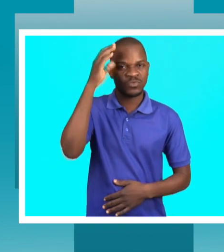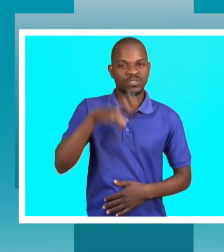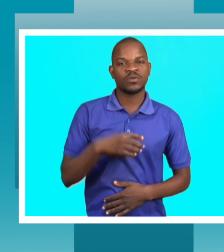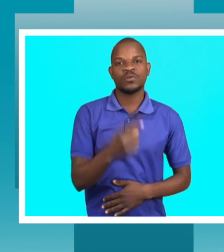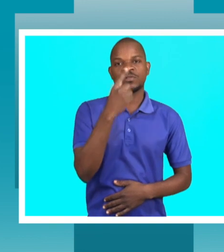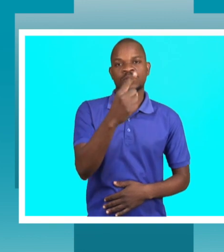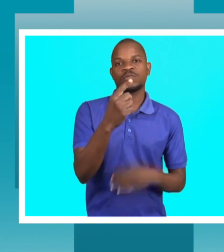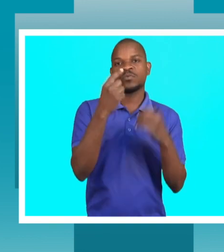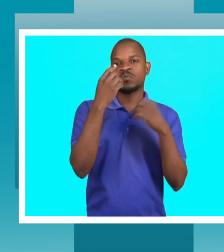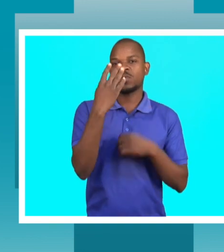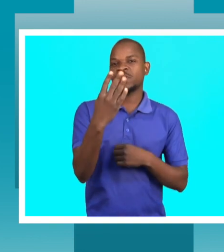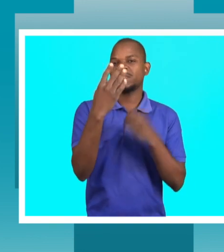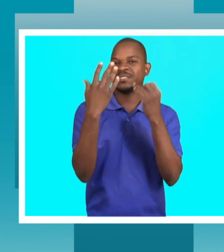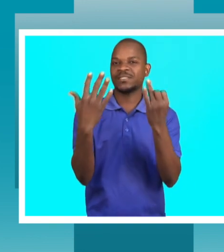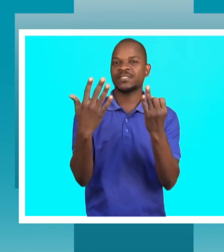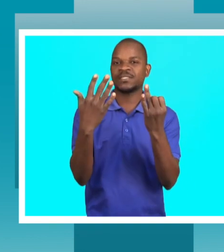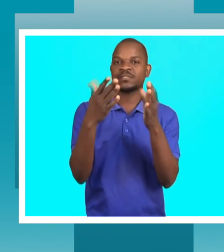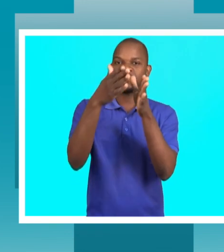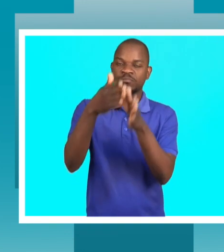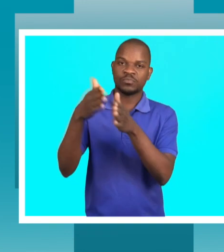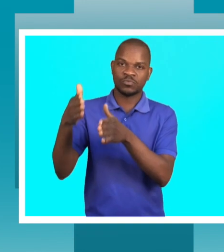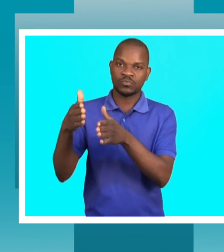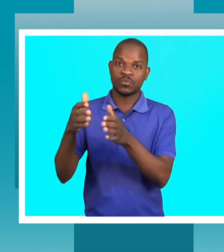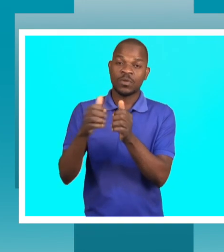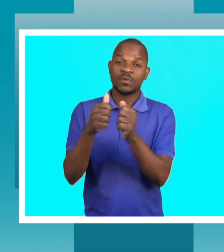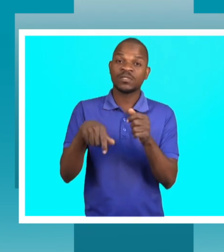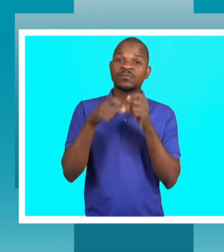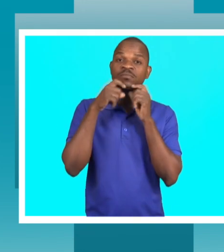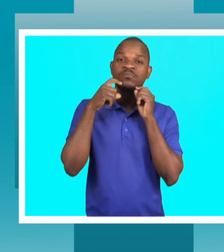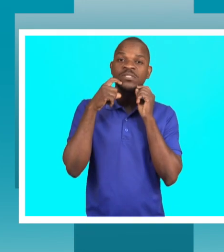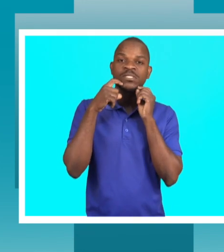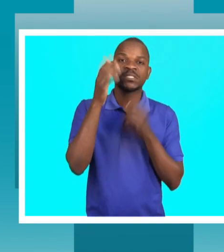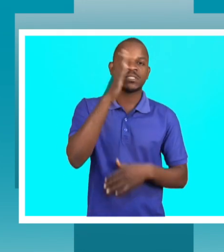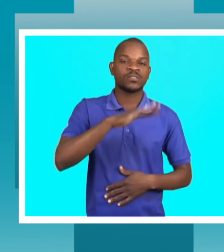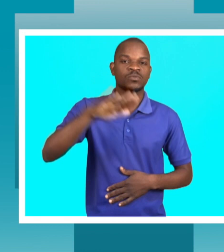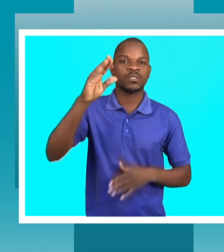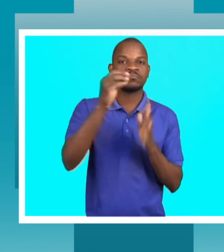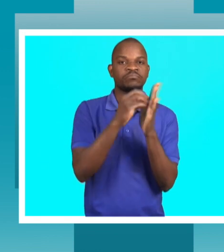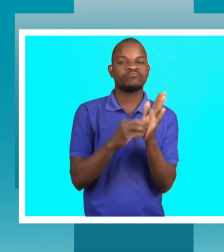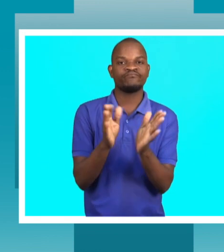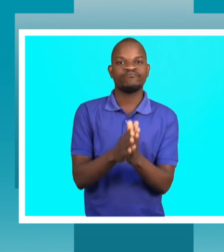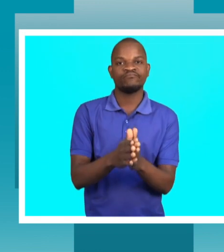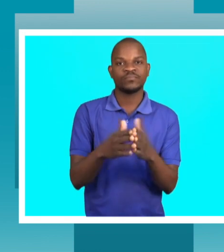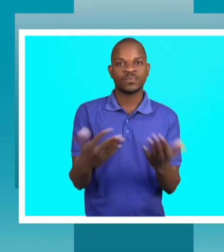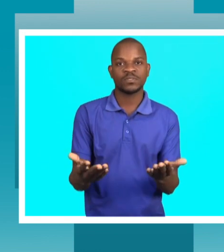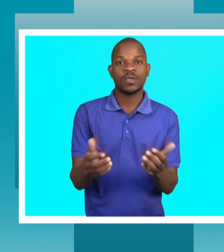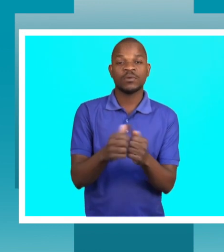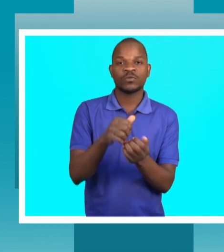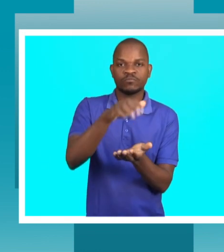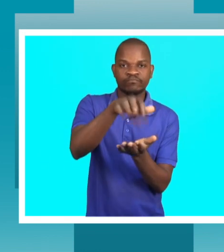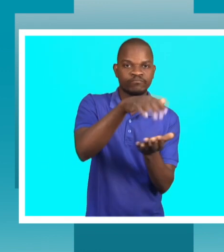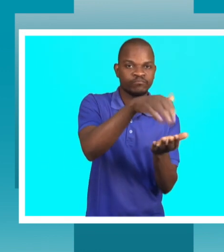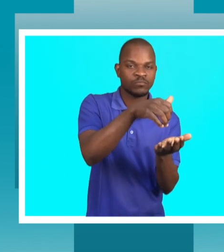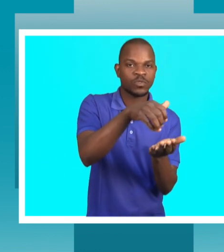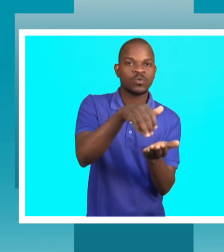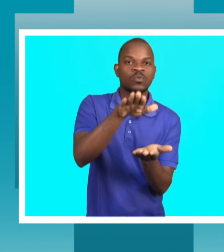147 vítimas deste mal. Bom, em termos de paz como tal, não temos dados neste momento. Os dados que nós temos levantados são os dados ao